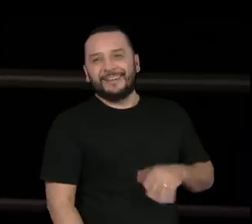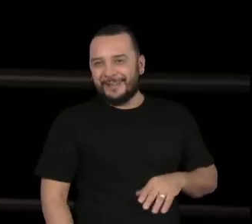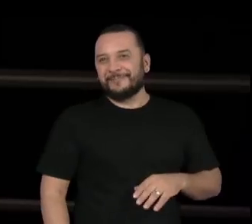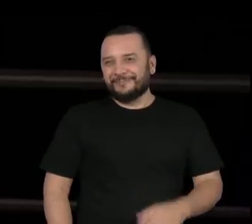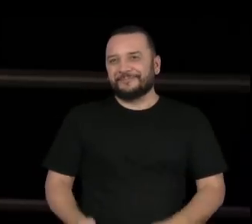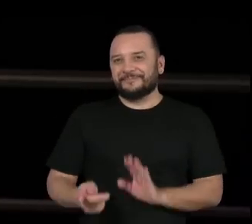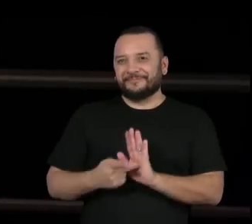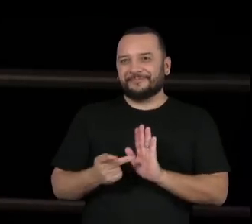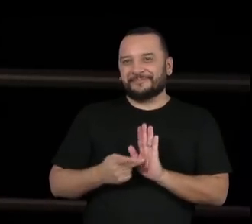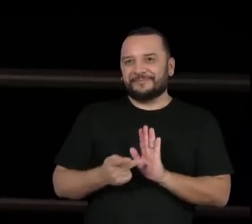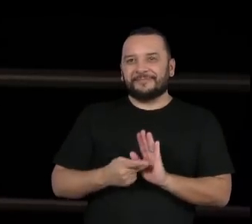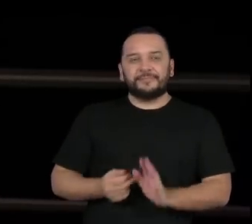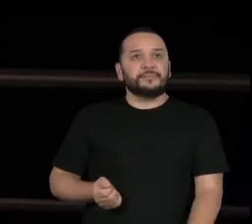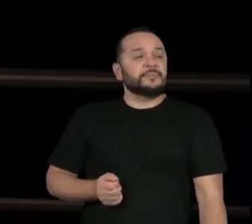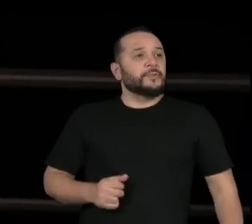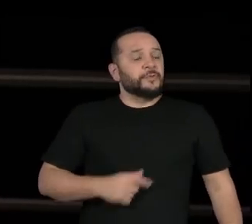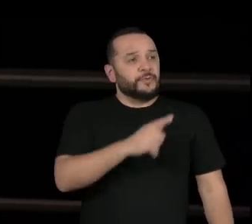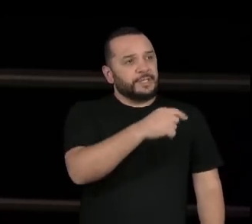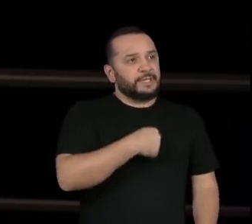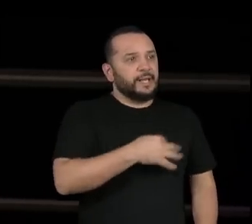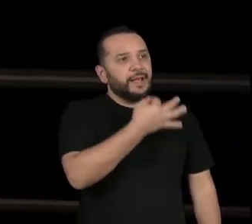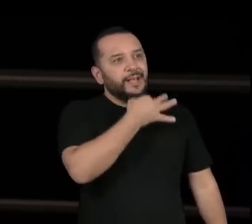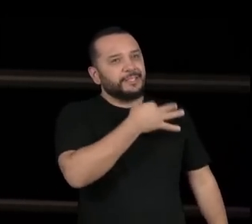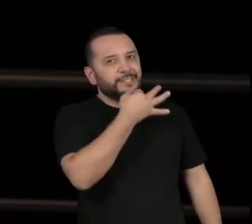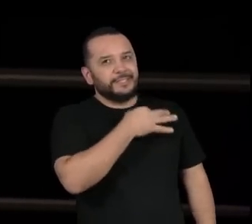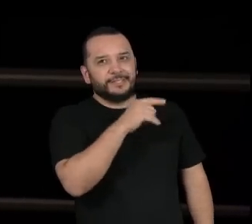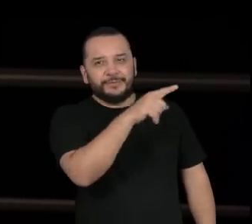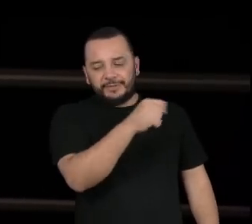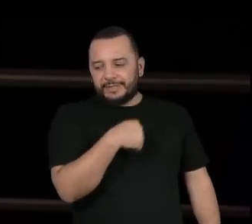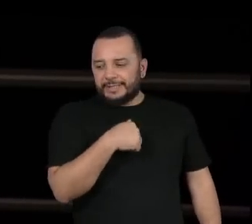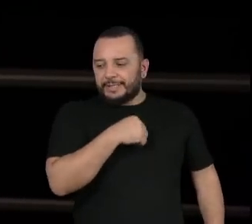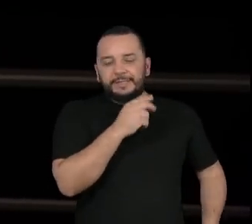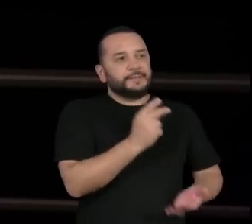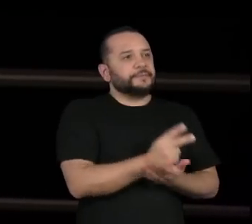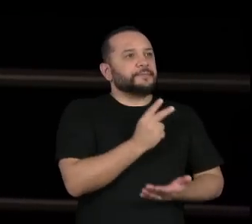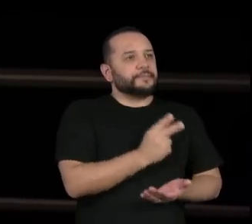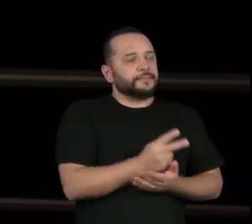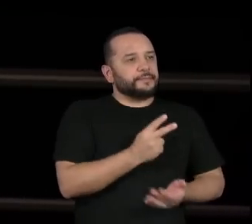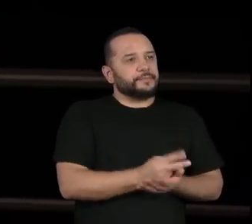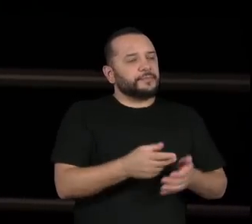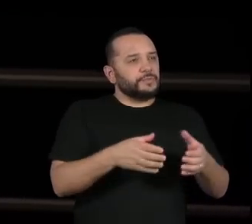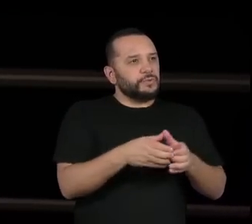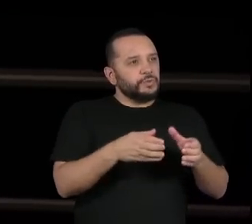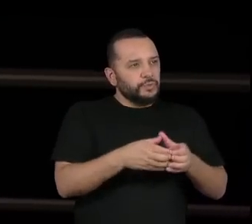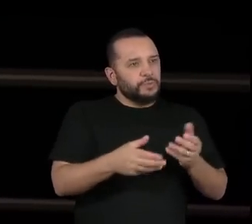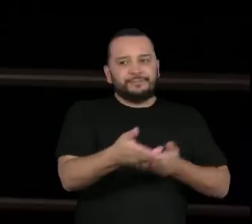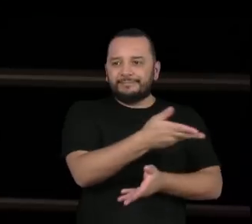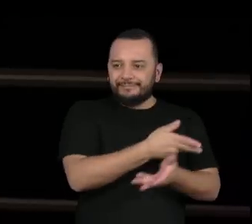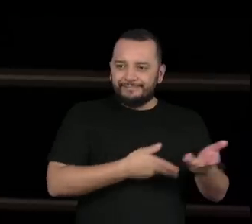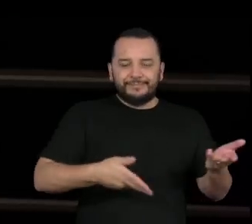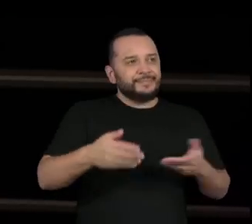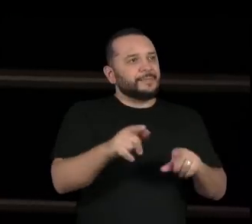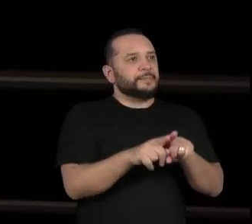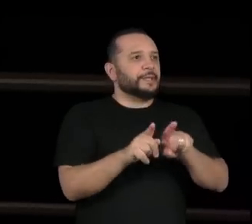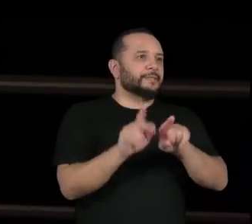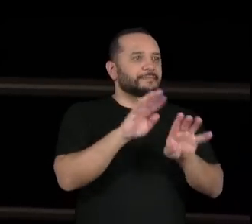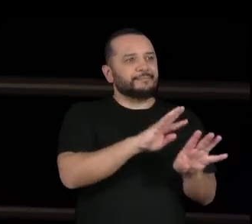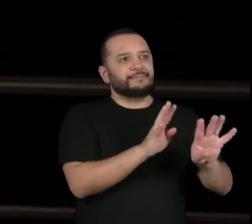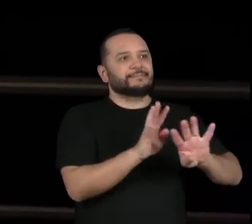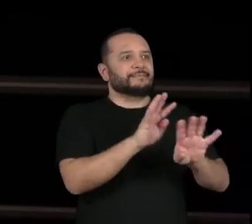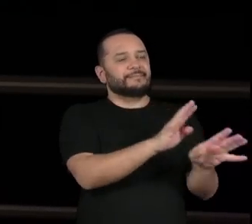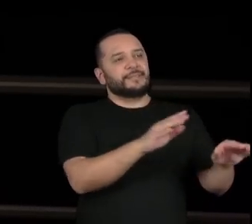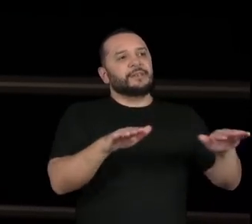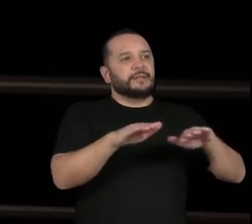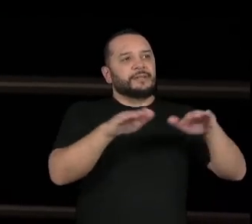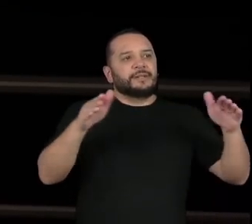Então, lá, na juventude, lá em Caxias, você estava sempre aí nas rodas sociais, né? Os desfiles, jantares, comemorações.